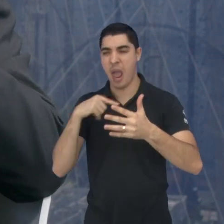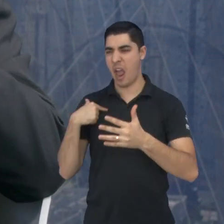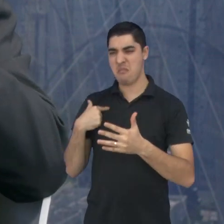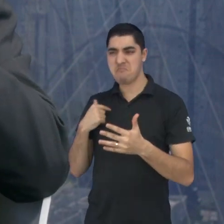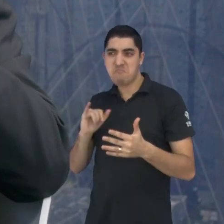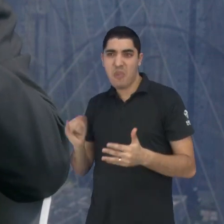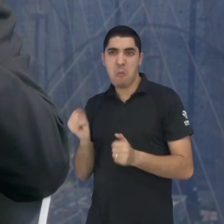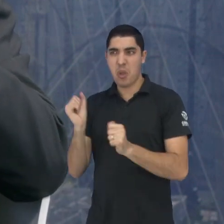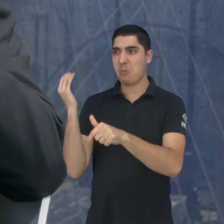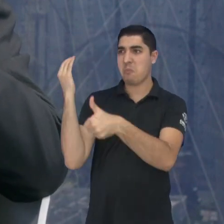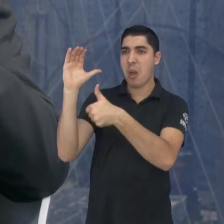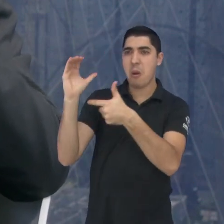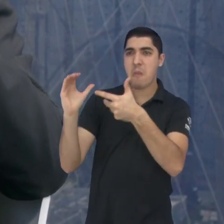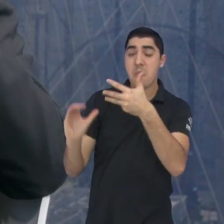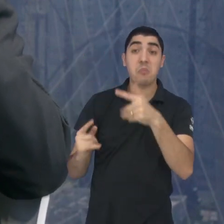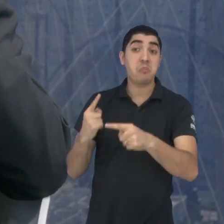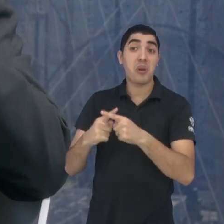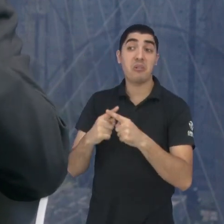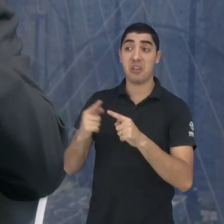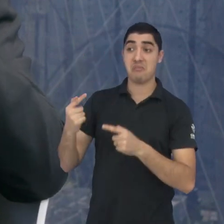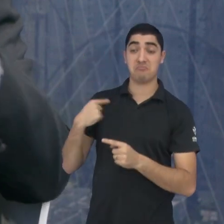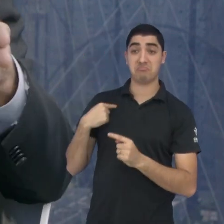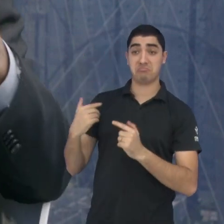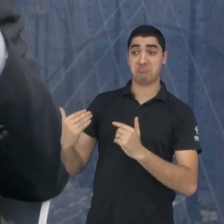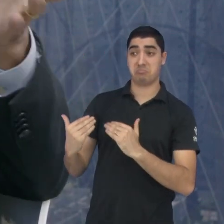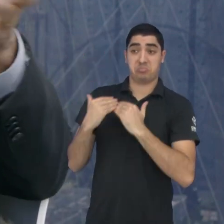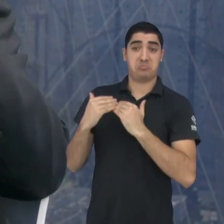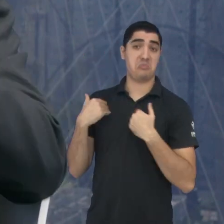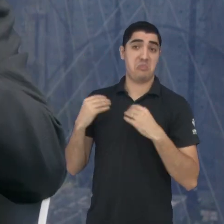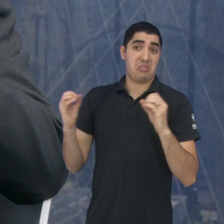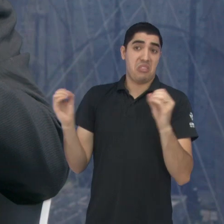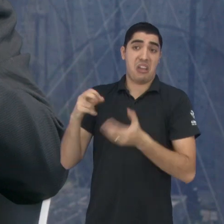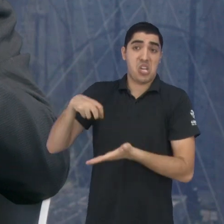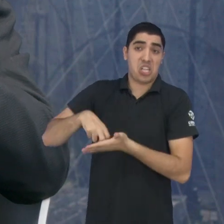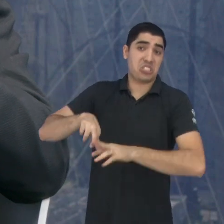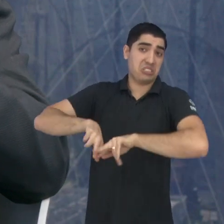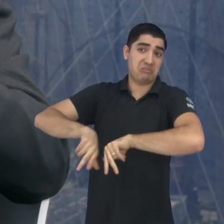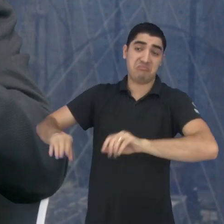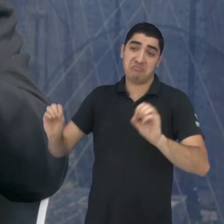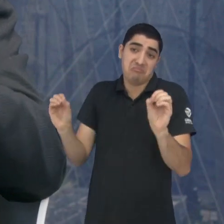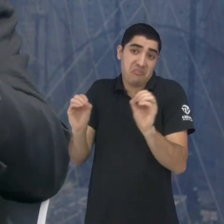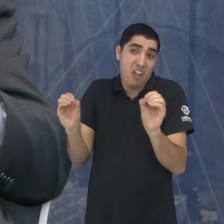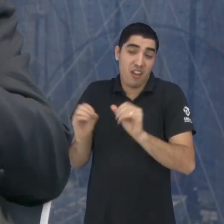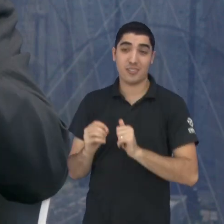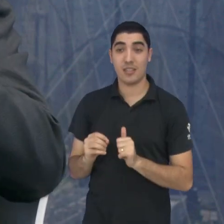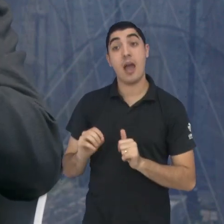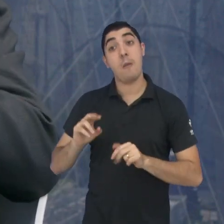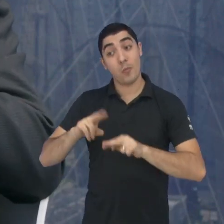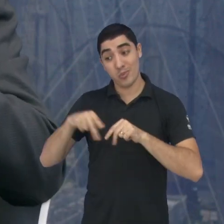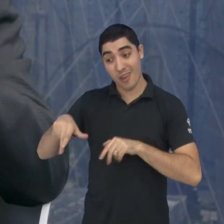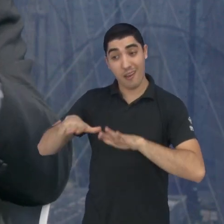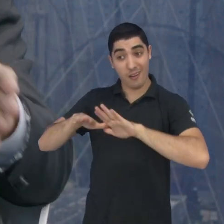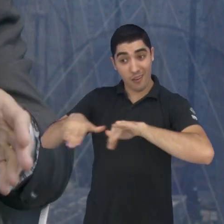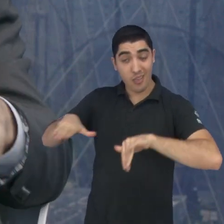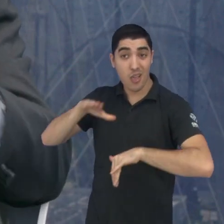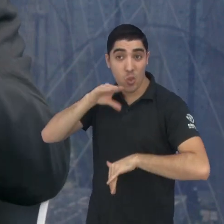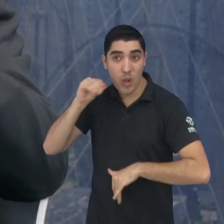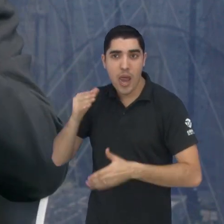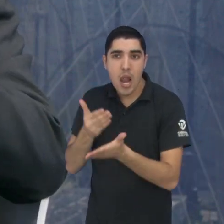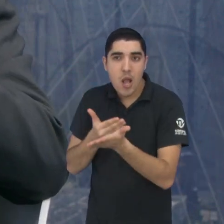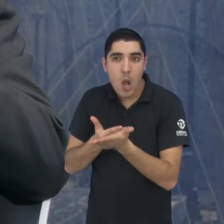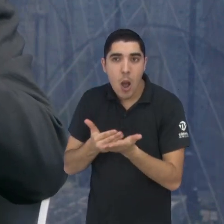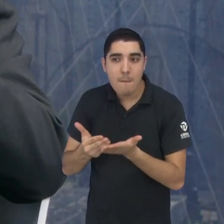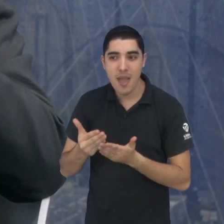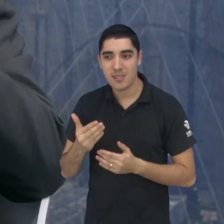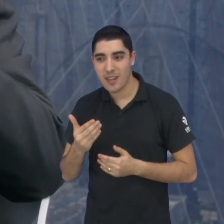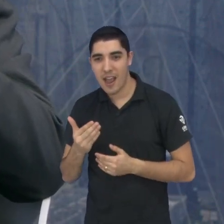efeito nessas crianças, nesses adolescentes, e eles acabam em determinado momento ou em determinada situação enveredando para esse